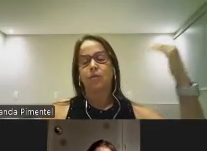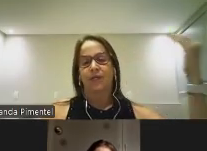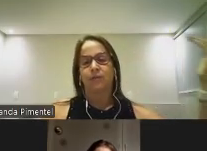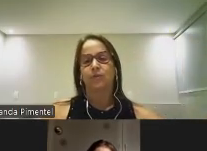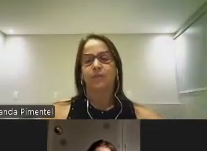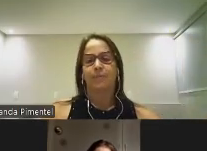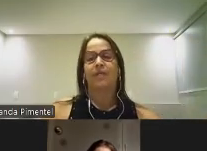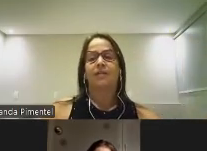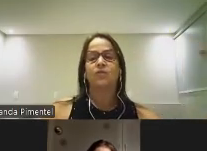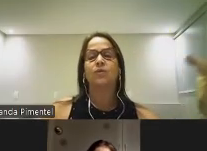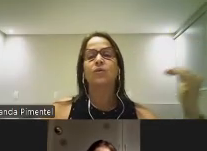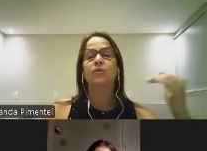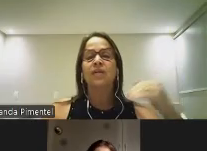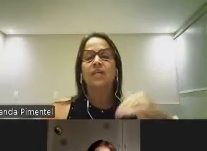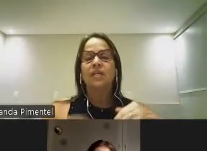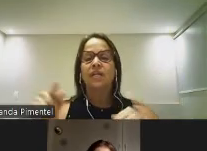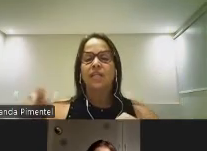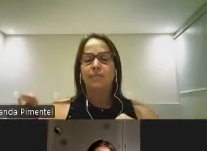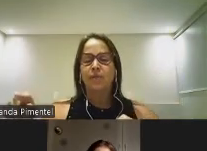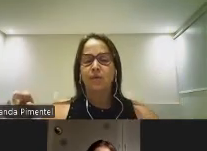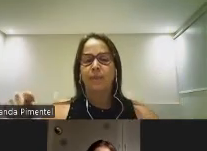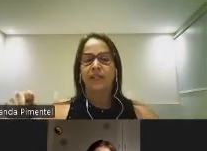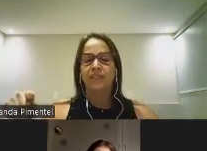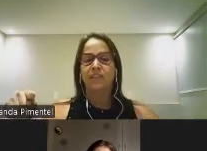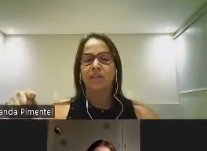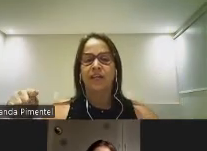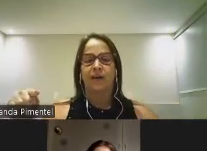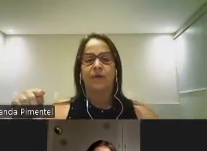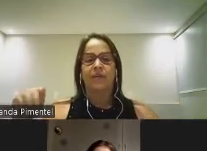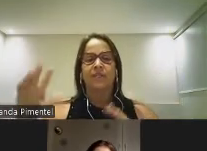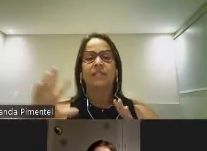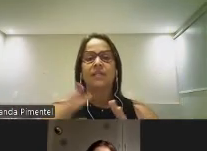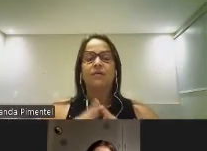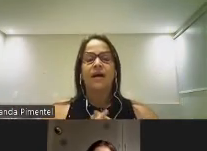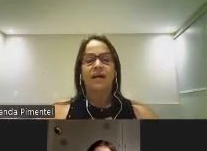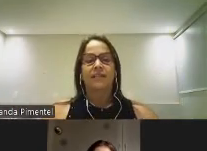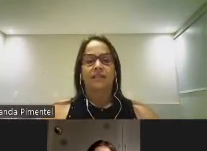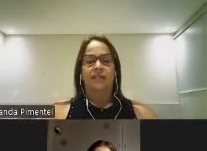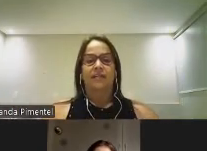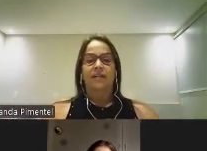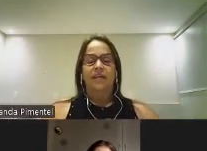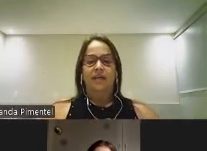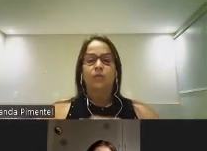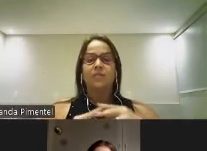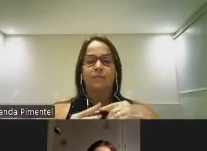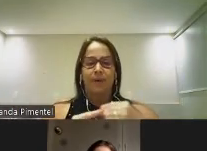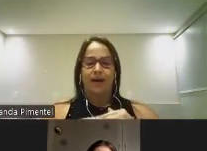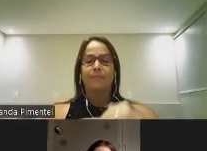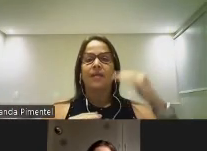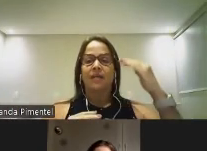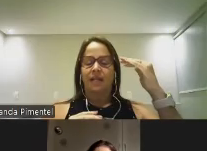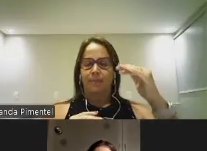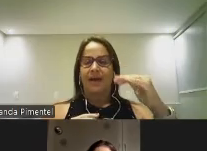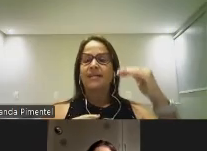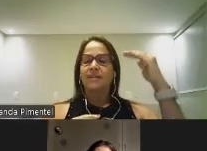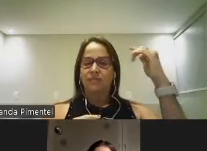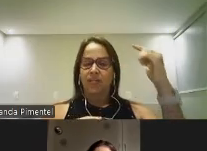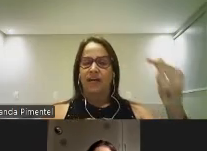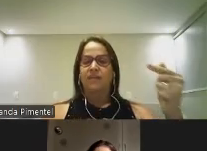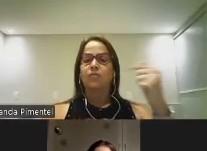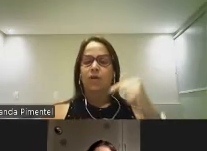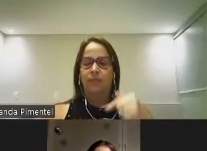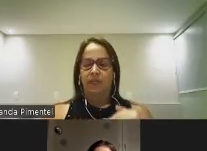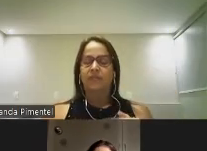causa 1 no adulto de apneia do sono, e depois o aparelho intraoral. Então, Dani, o CPAP, ele é